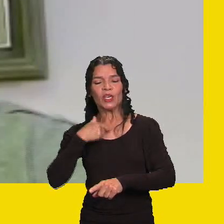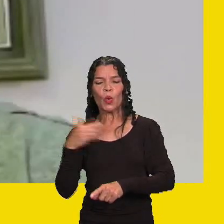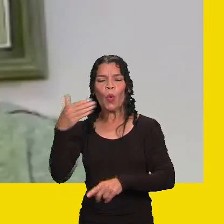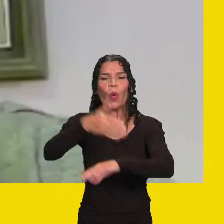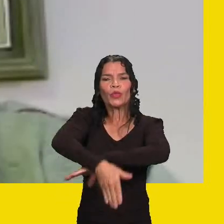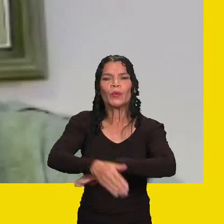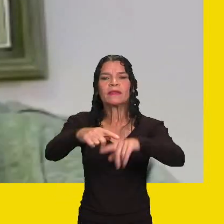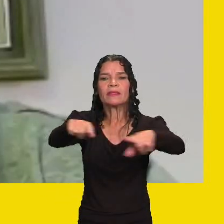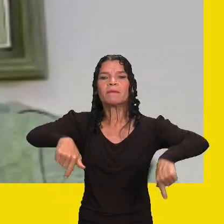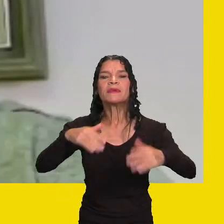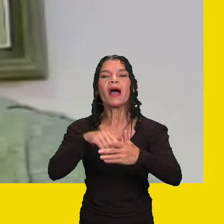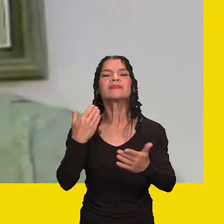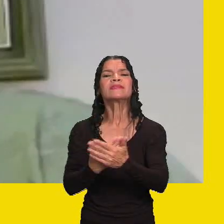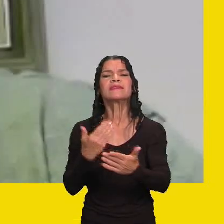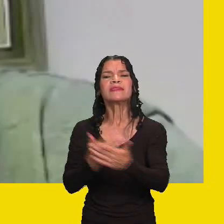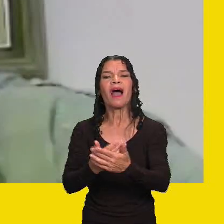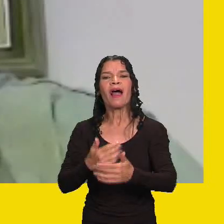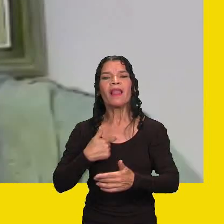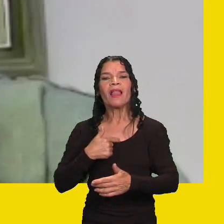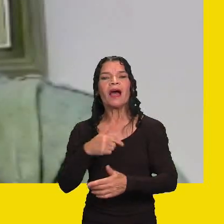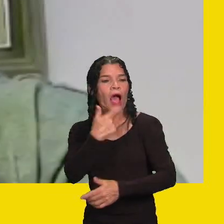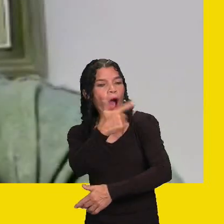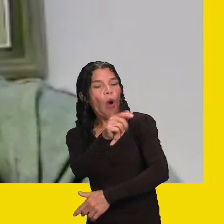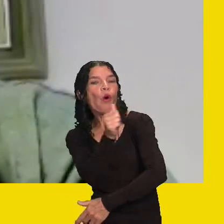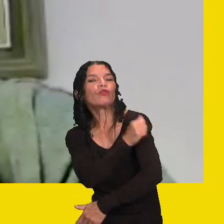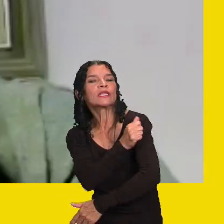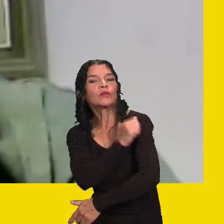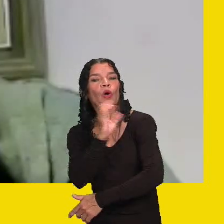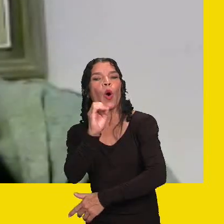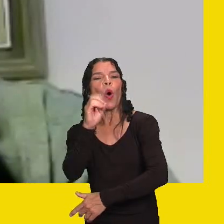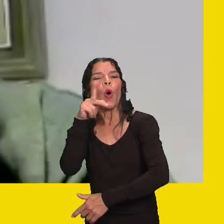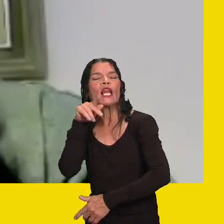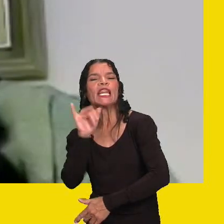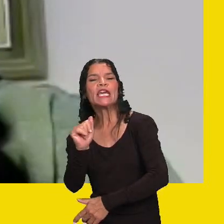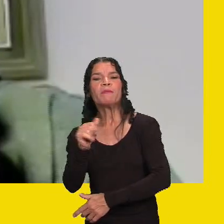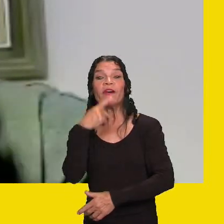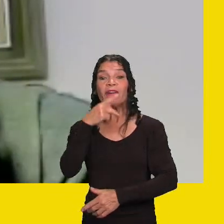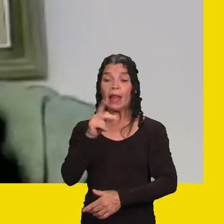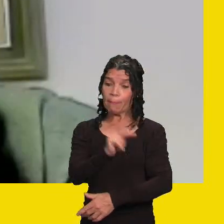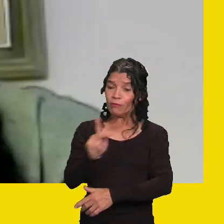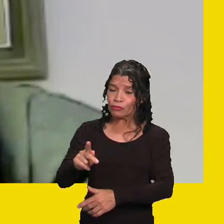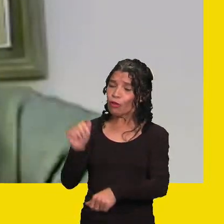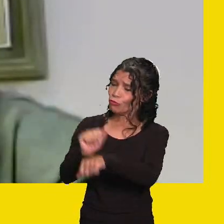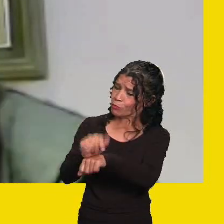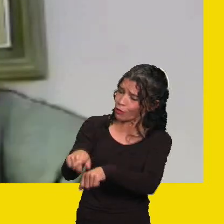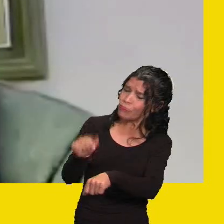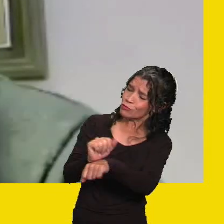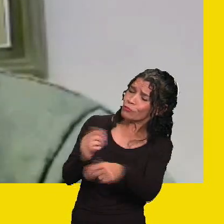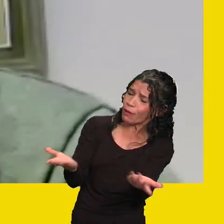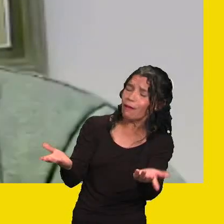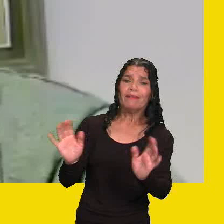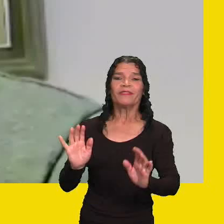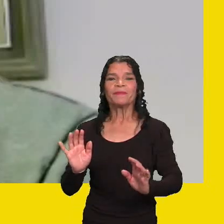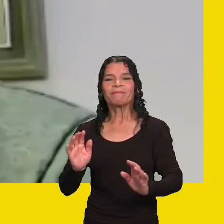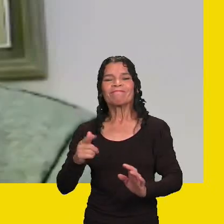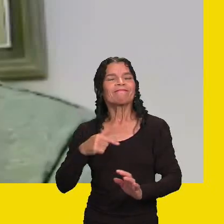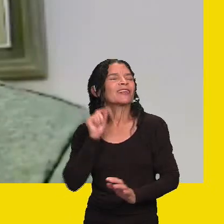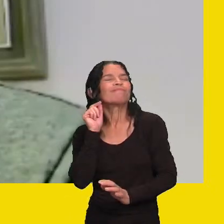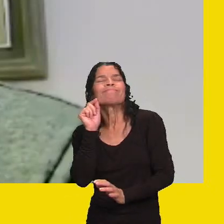e me deparo com a Olímpia, que me mandou mensagem agora há pouco aqui no celular: professor, estou esperando você!